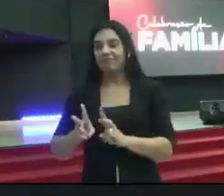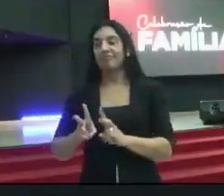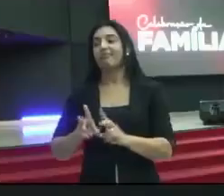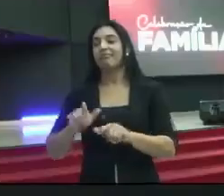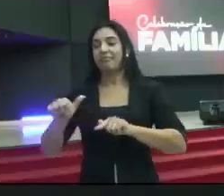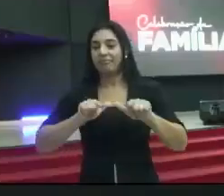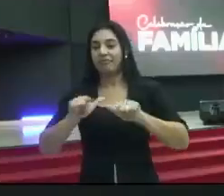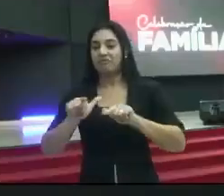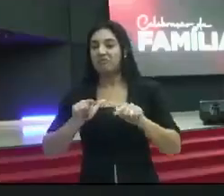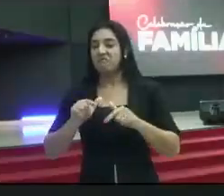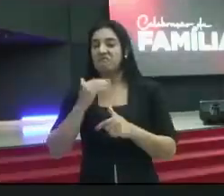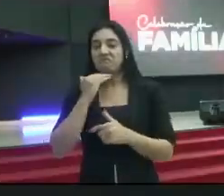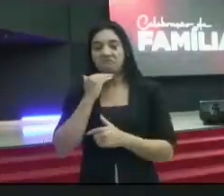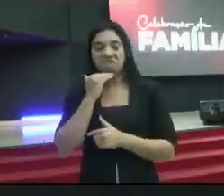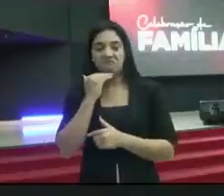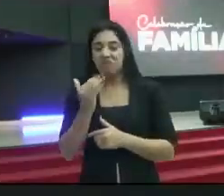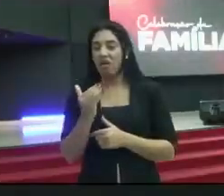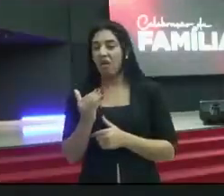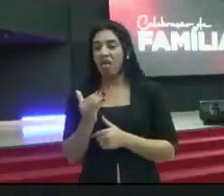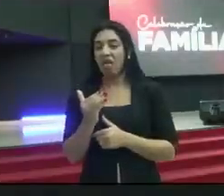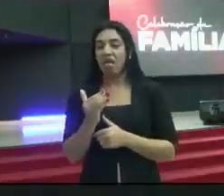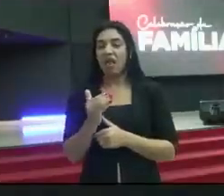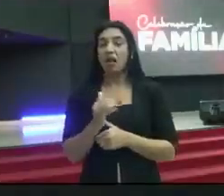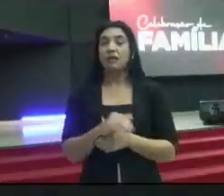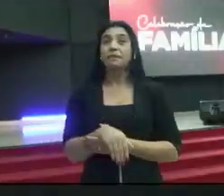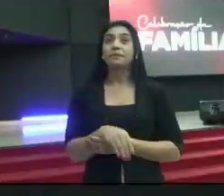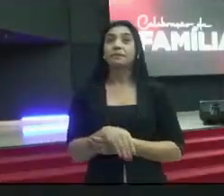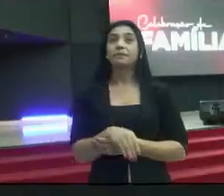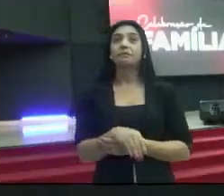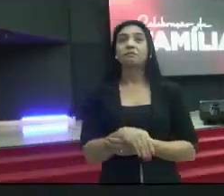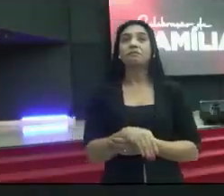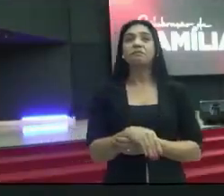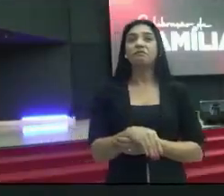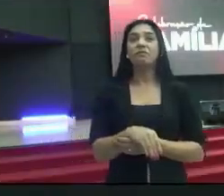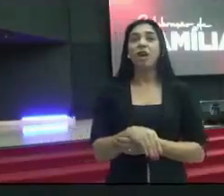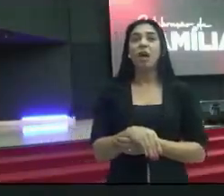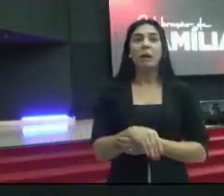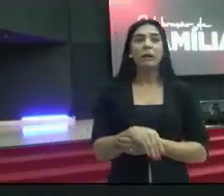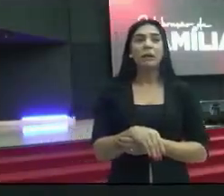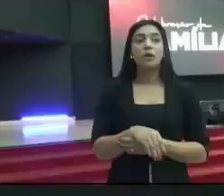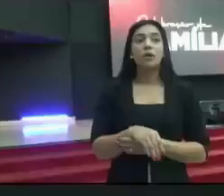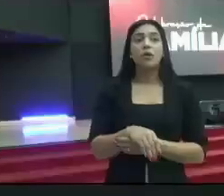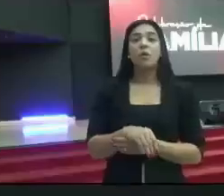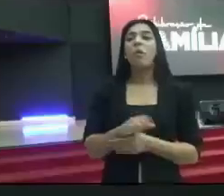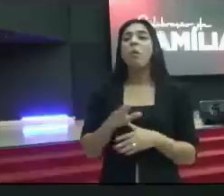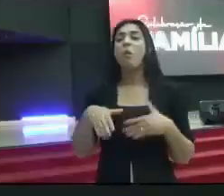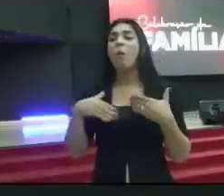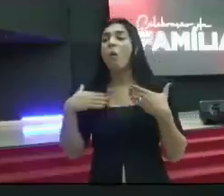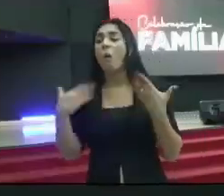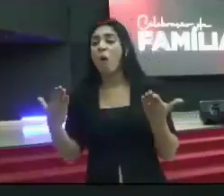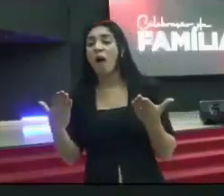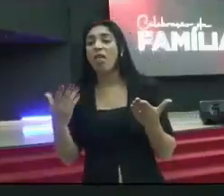importa o tamanho das perdas que você enfrentou,